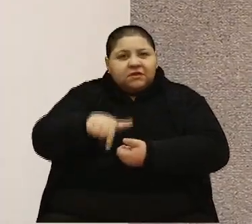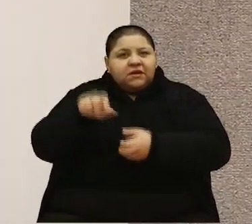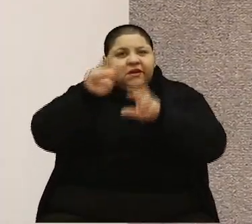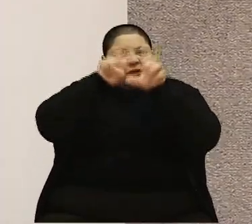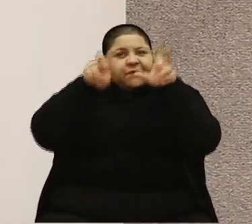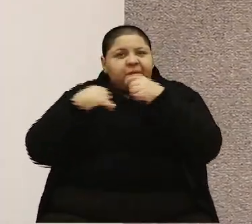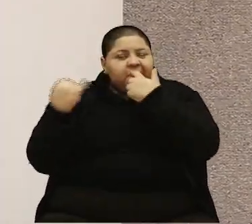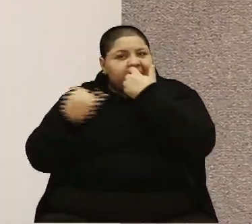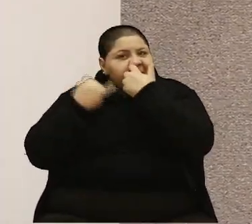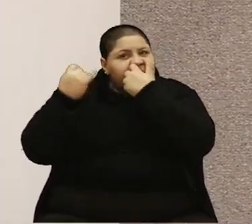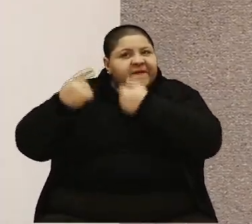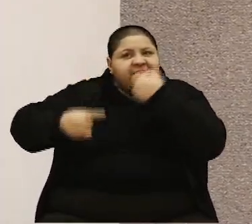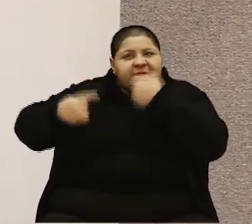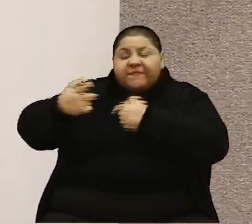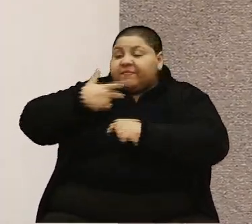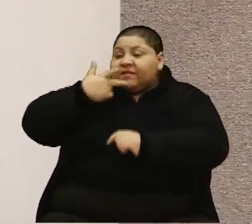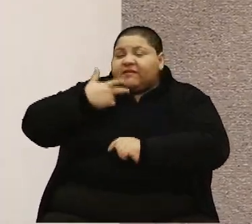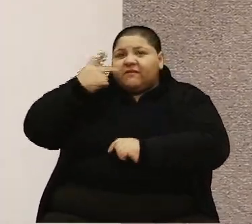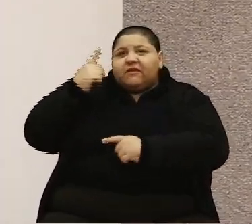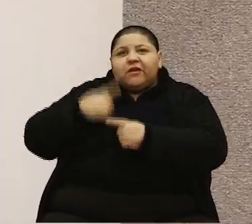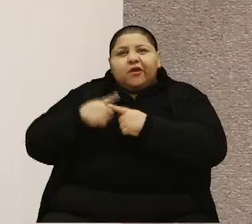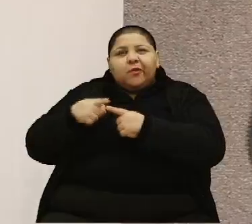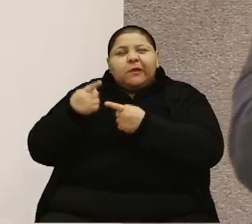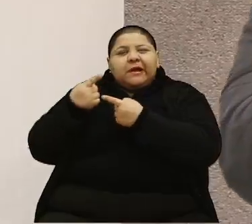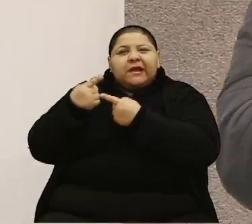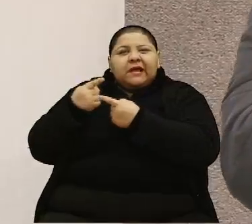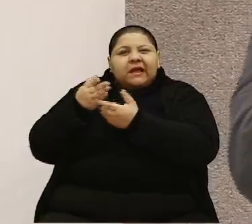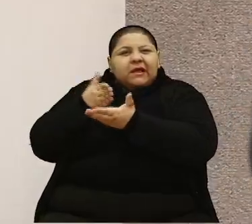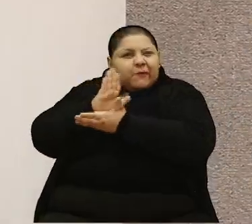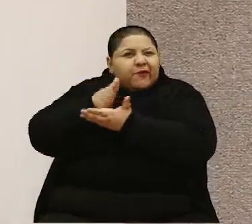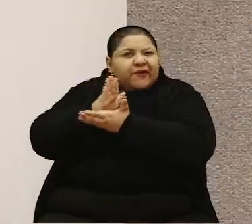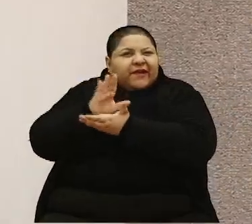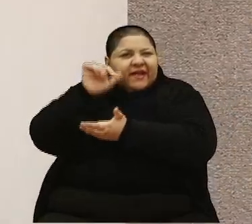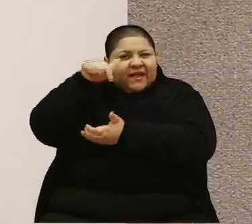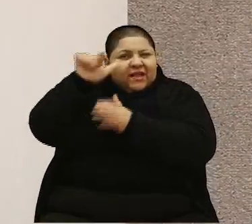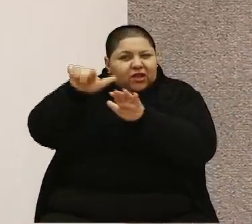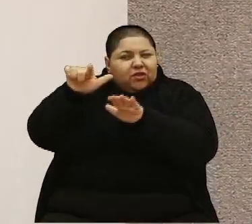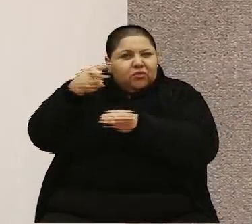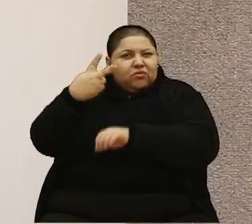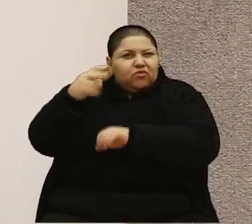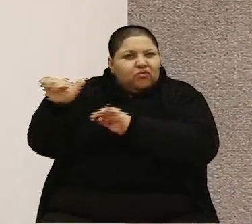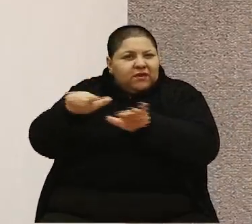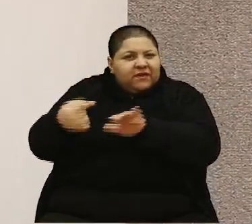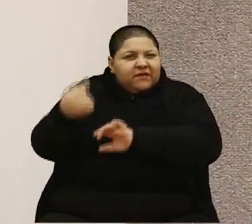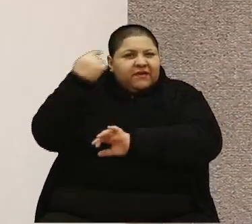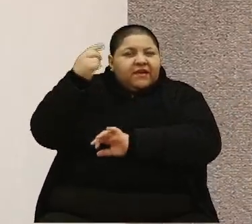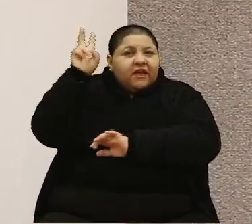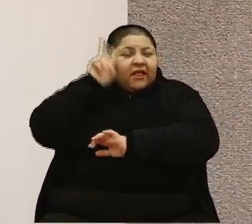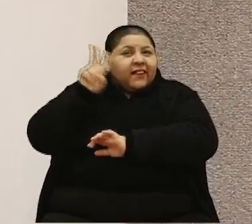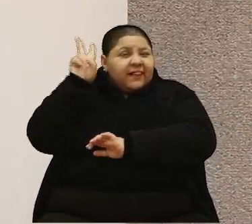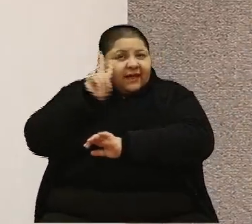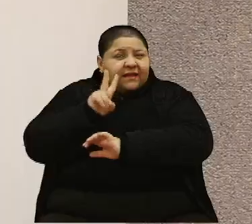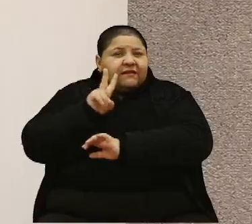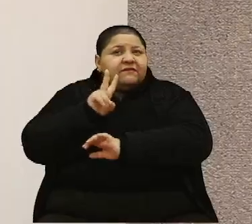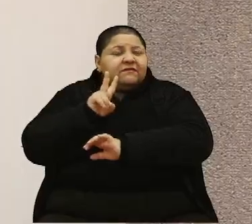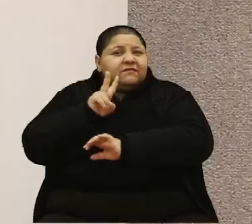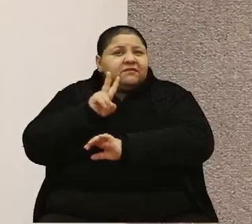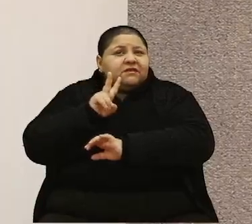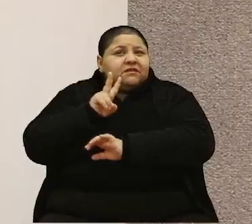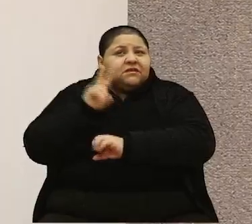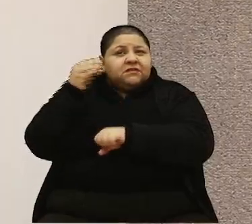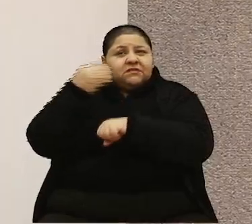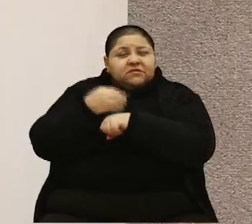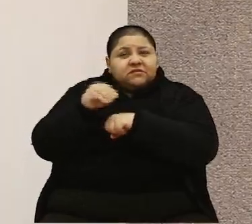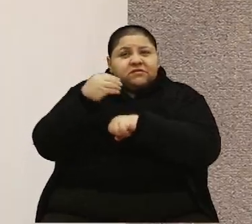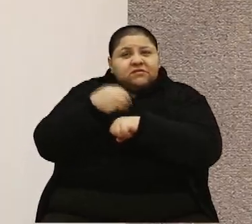a gente debater e trazer à tona, até porque provoquei esse assunto já há 2 semanas aqui na casa, e à época lembro que deixei inclusive uma indicação,